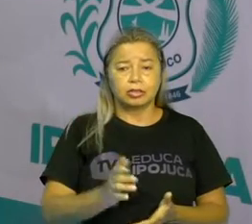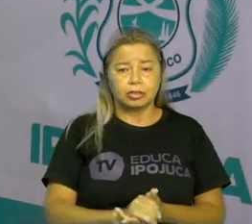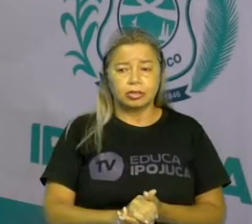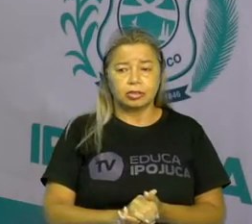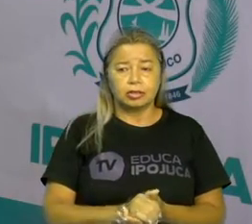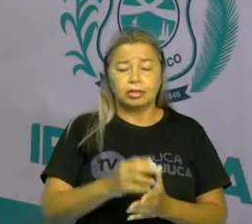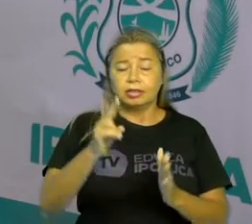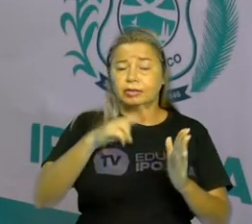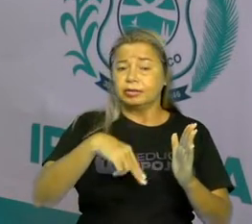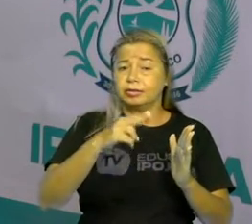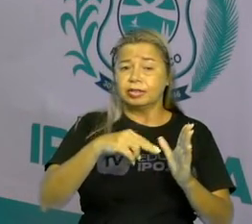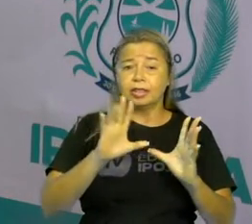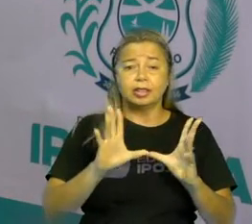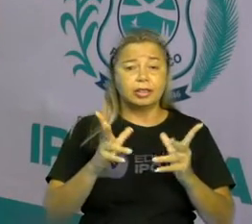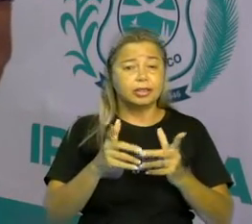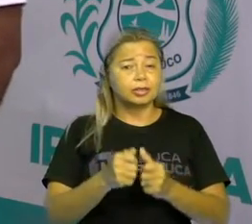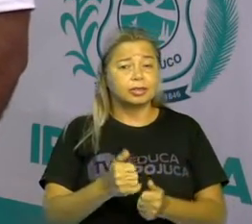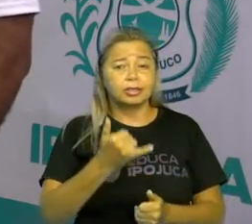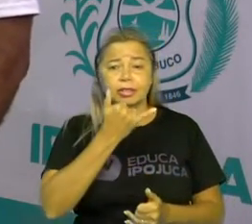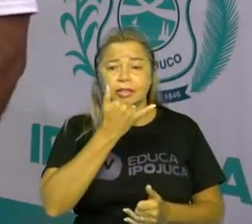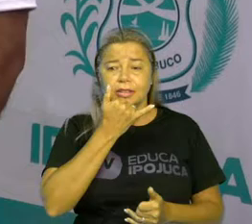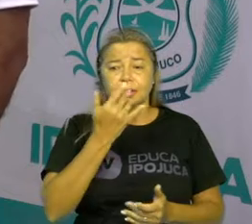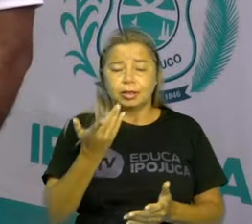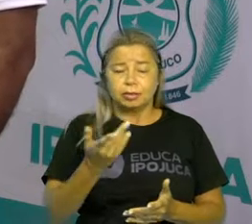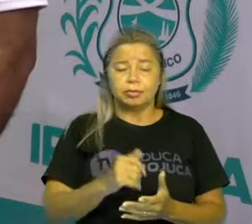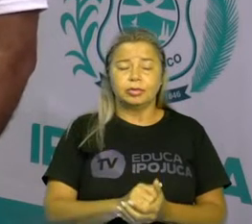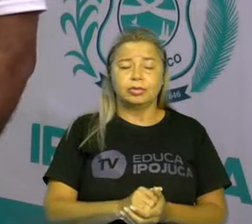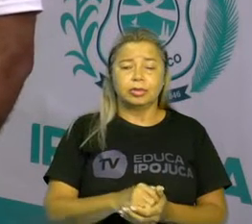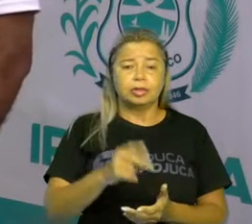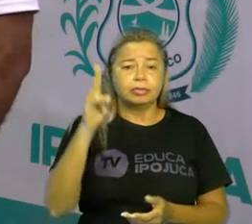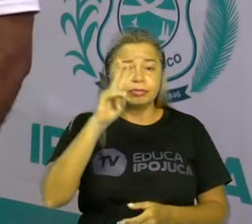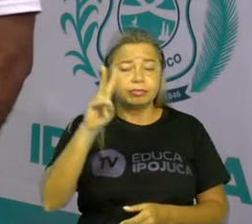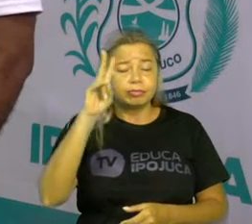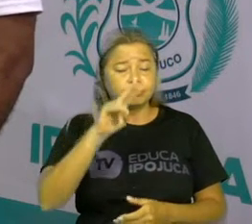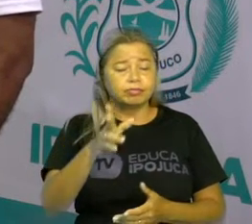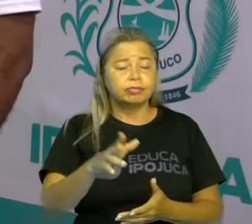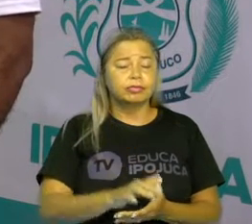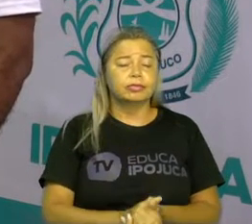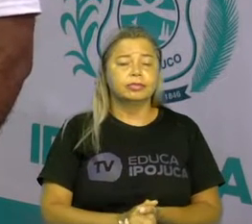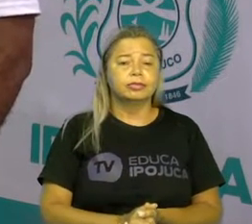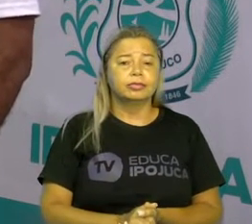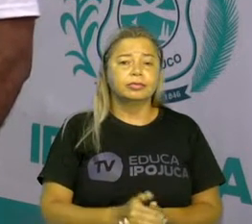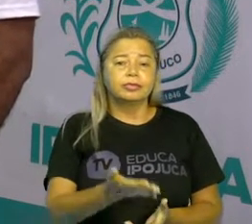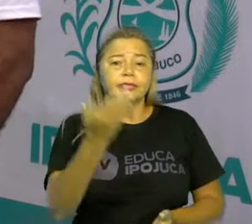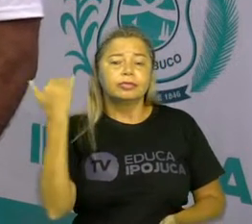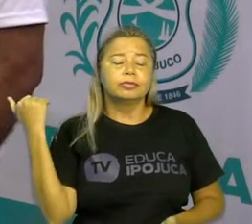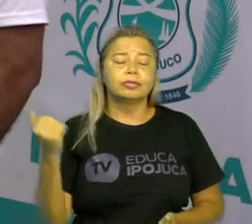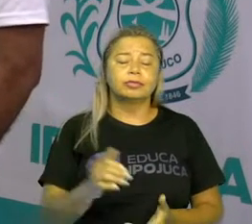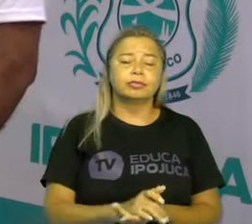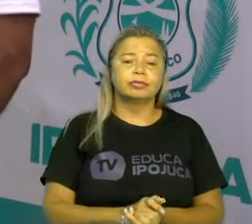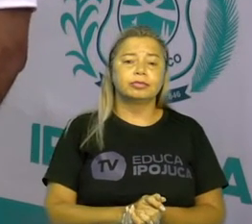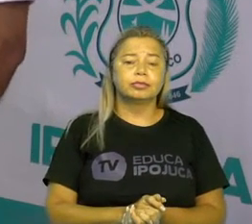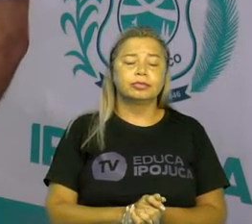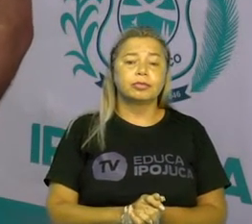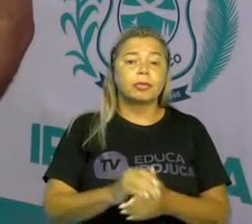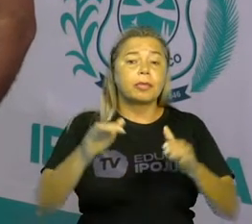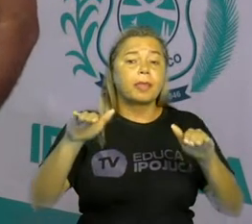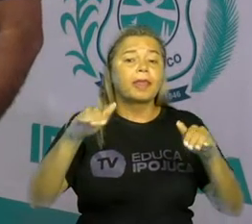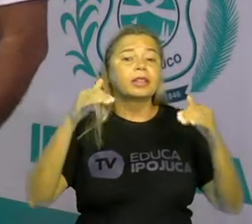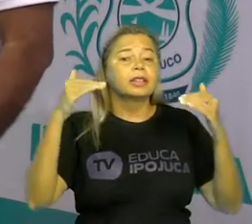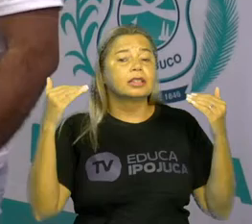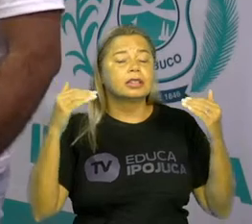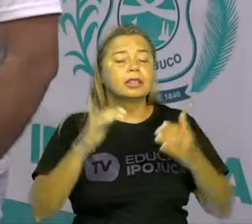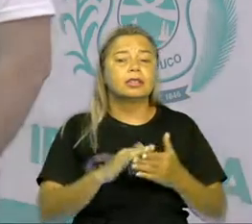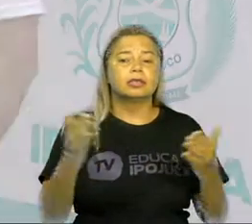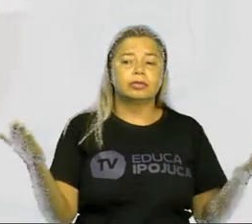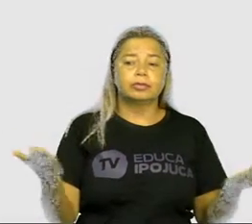a nossa aula vai demorar o dia todo aqui, né? Mas vocês estão vendo aí. Bora lá. Então, presta atenção no que eu vou falar para